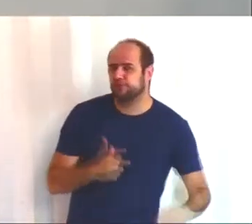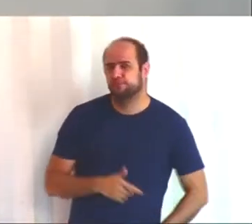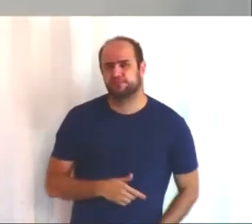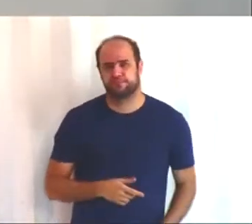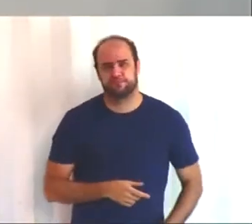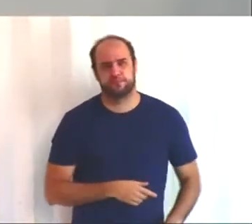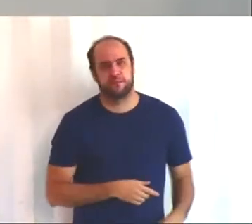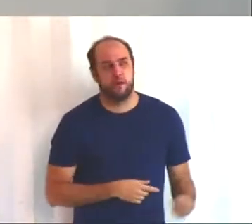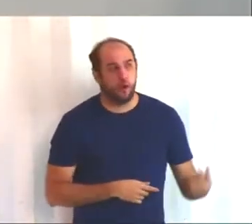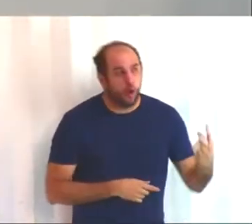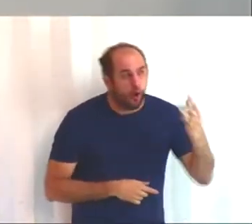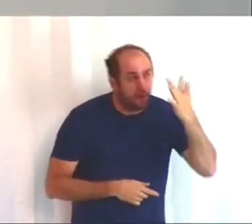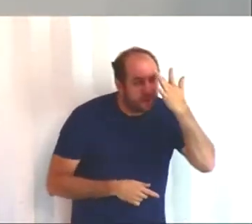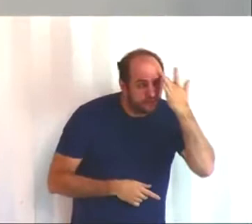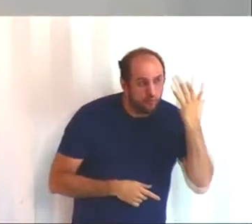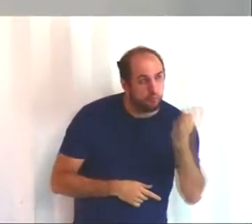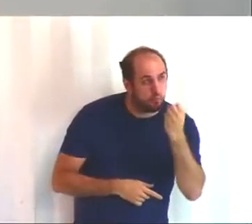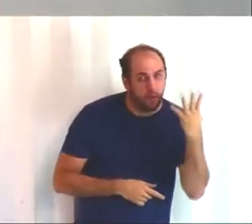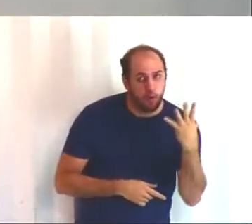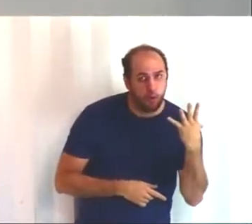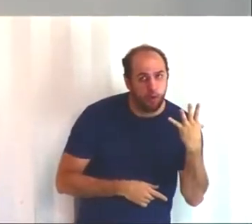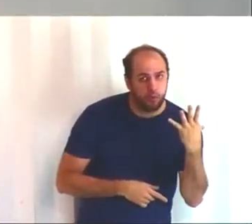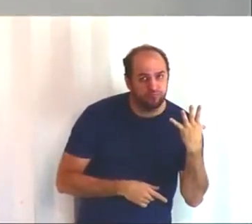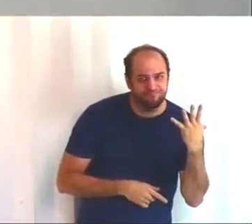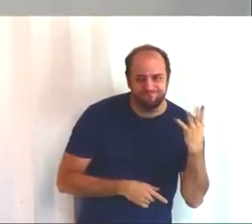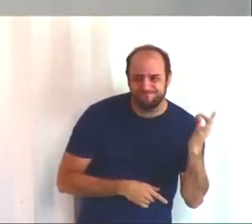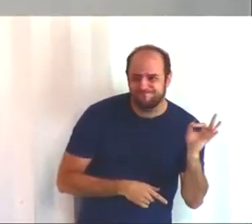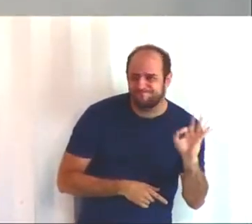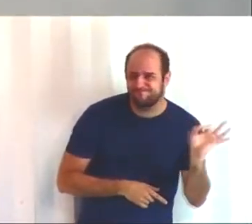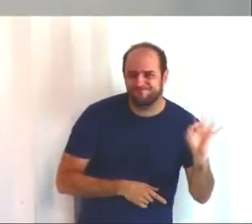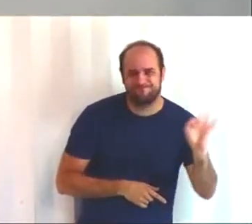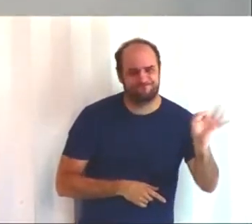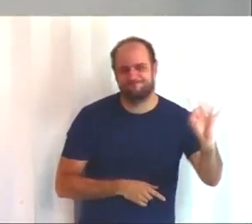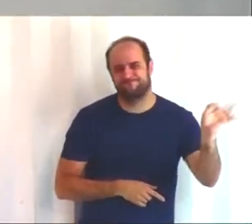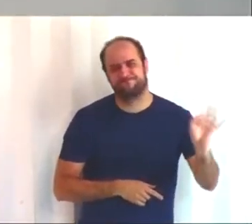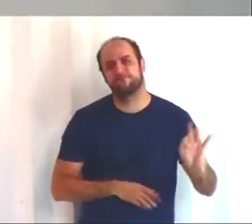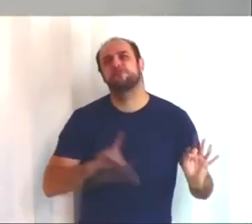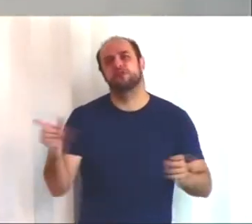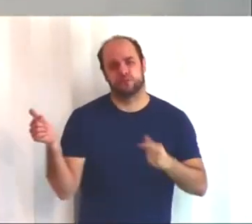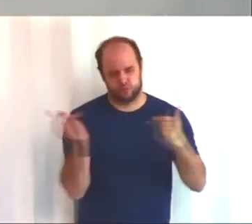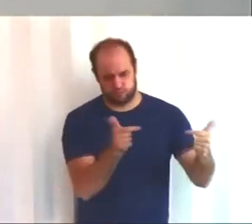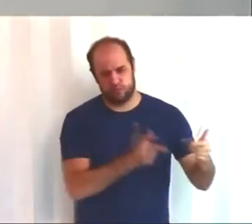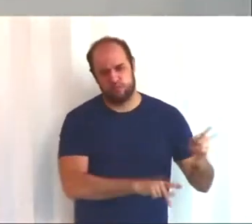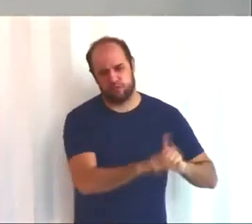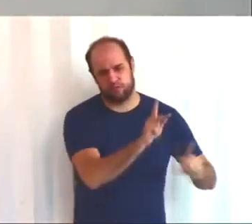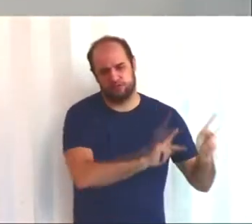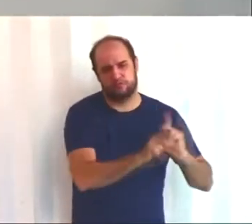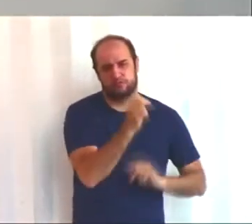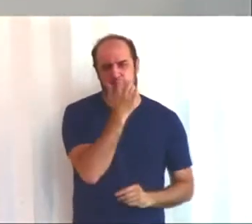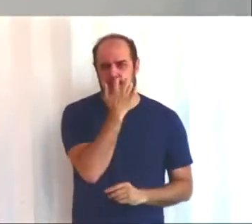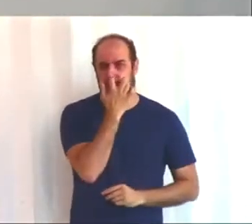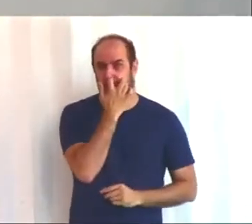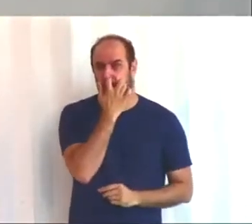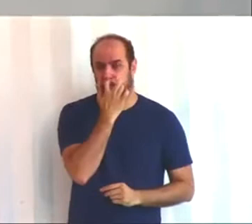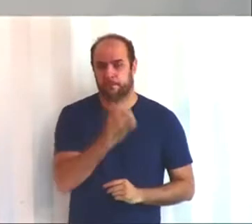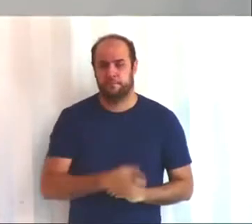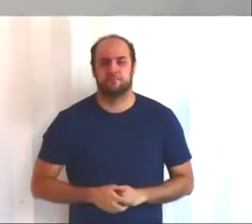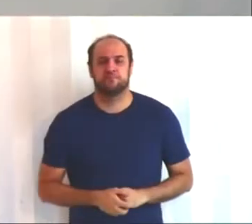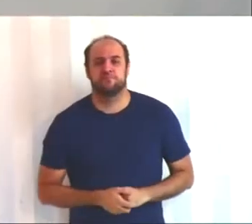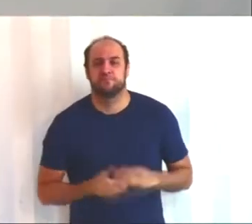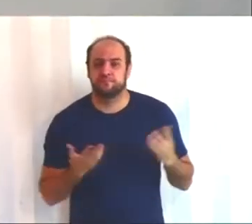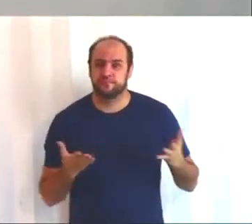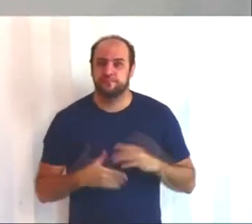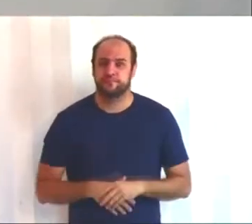A expressão todos, contra o seu povo. Versículo 19, pelejarão contra ti.